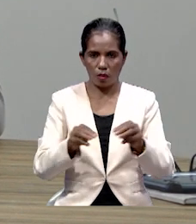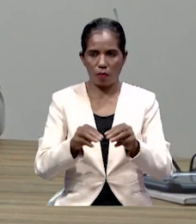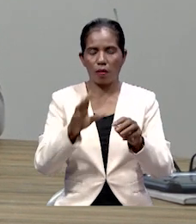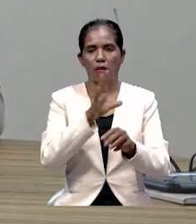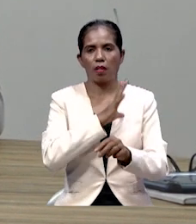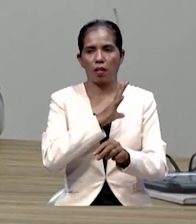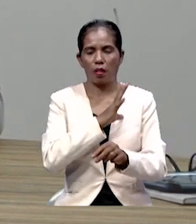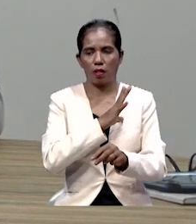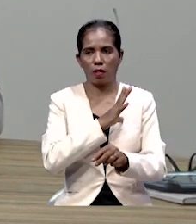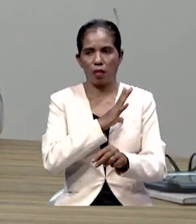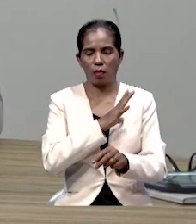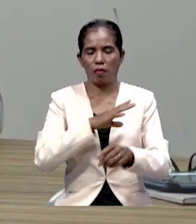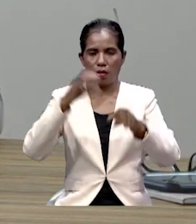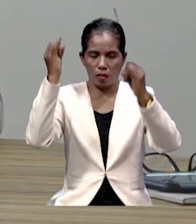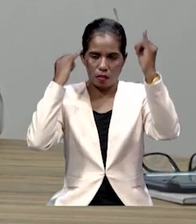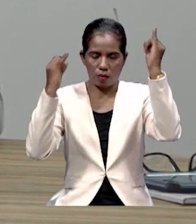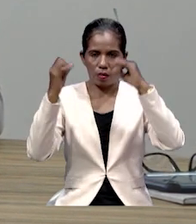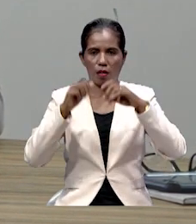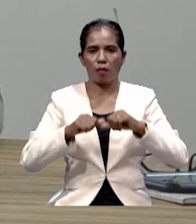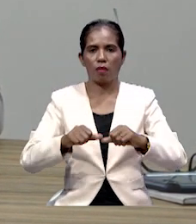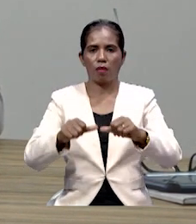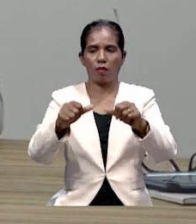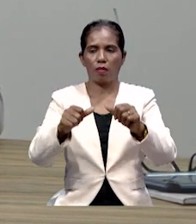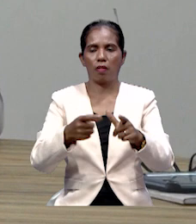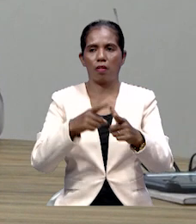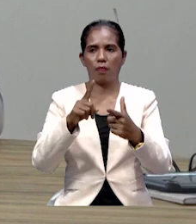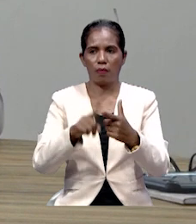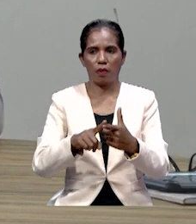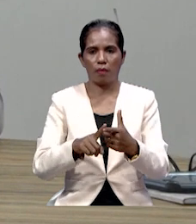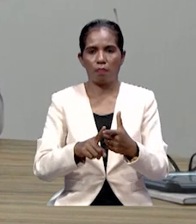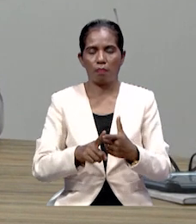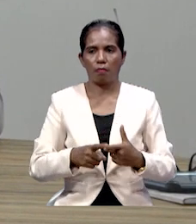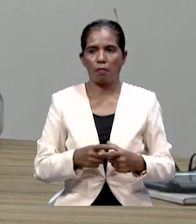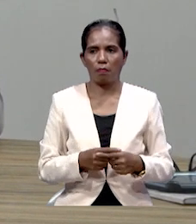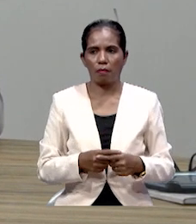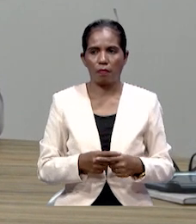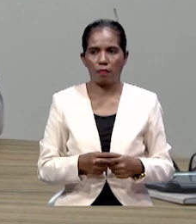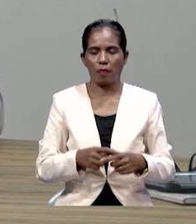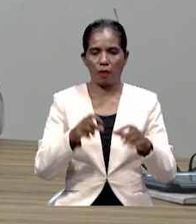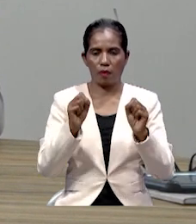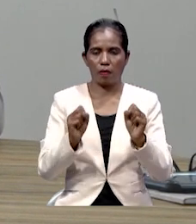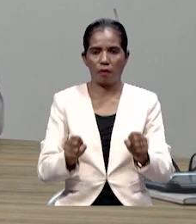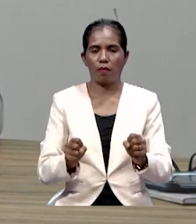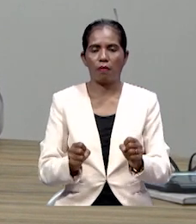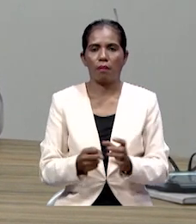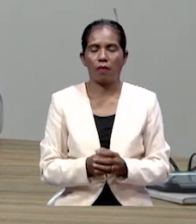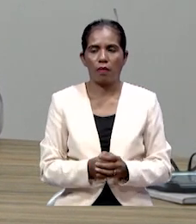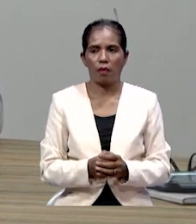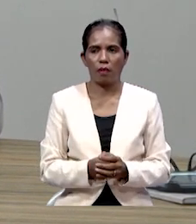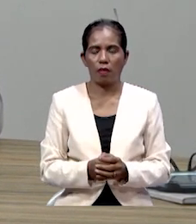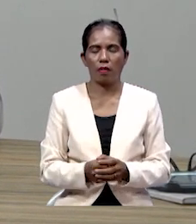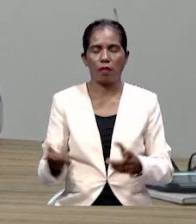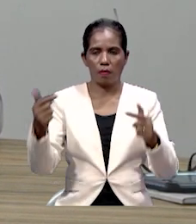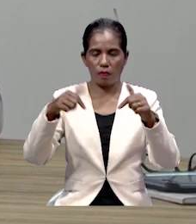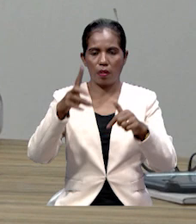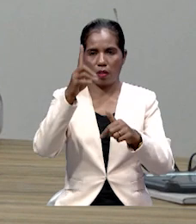hein informação continuação e depois mac foi embele será concentra fali